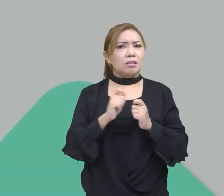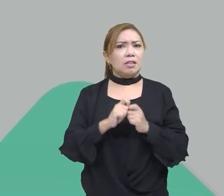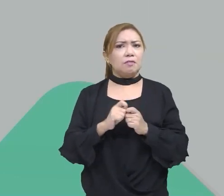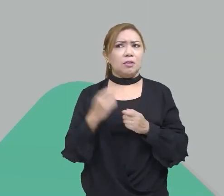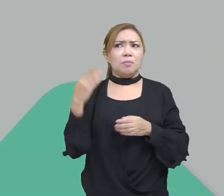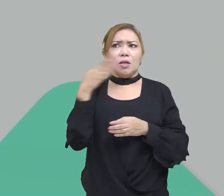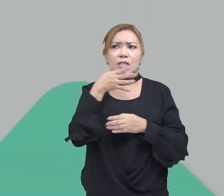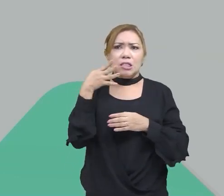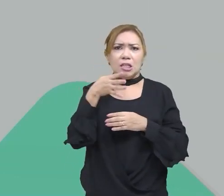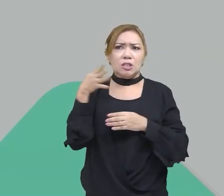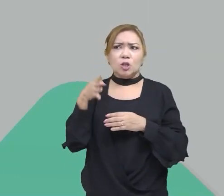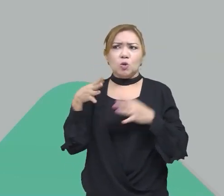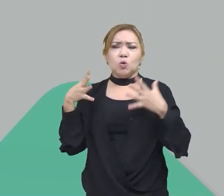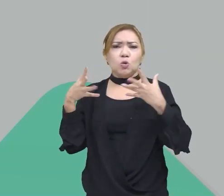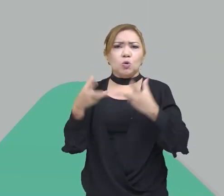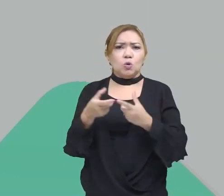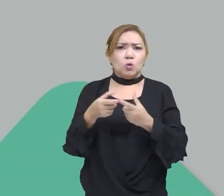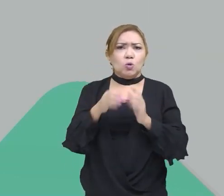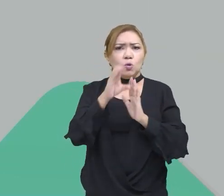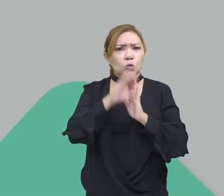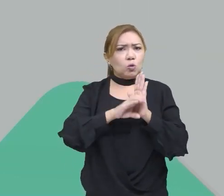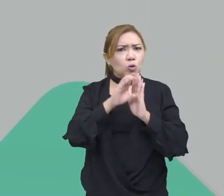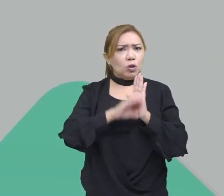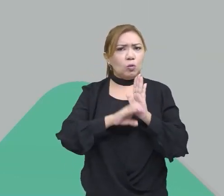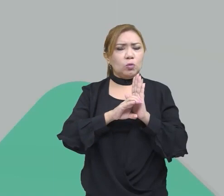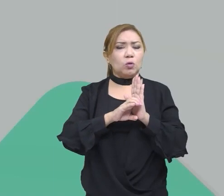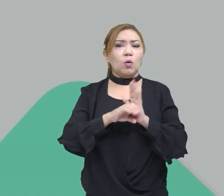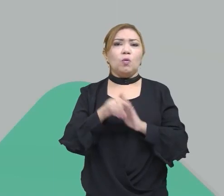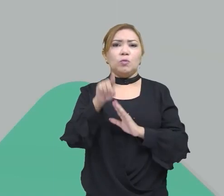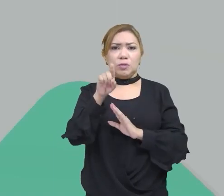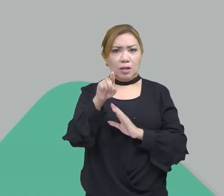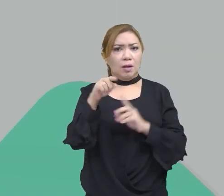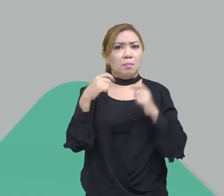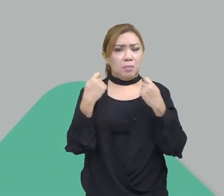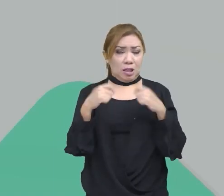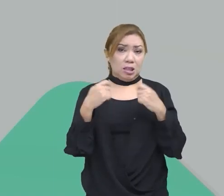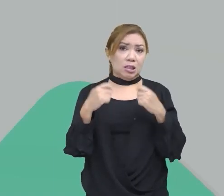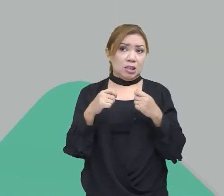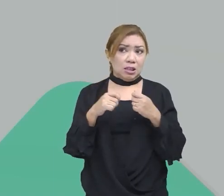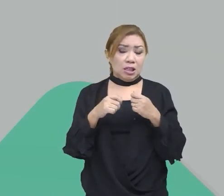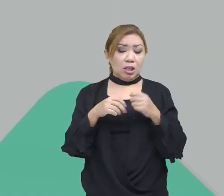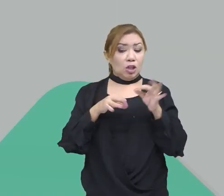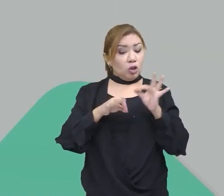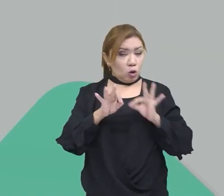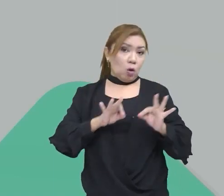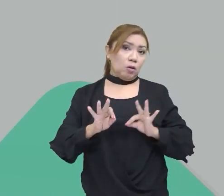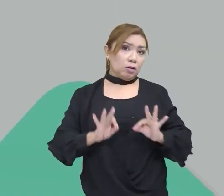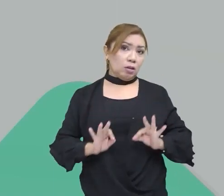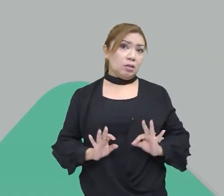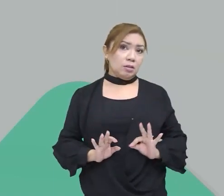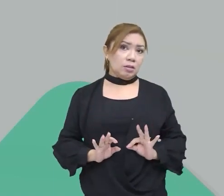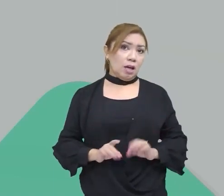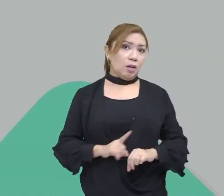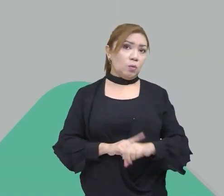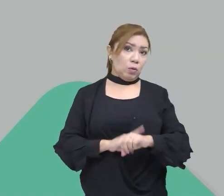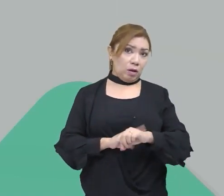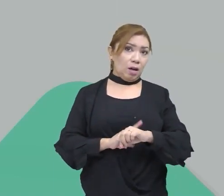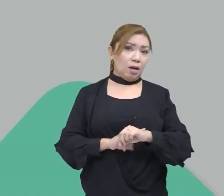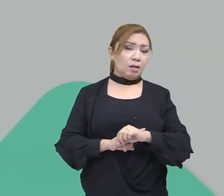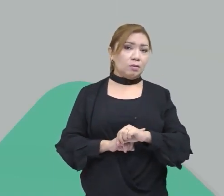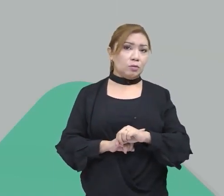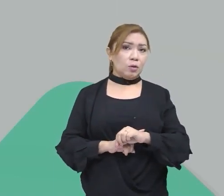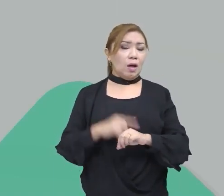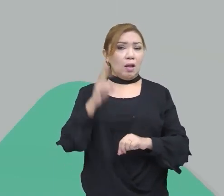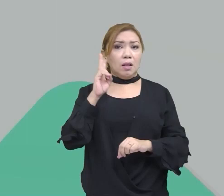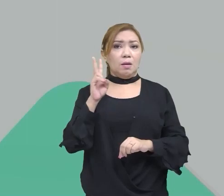todo o conteúdo, né? Só lembrando que você precisa se programar, né? Lembrando do horário, lembrando